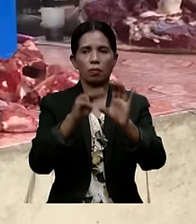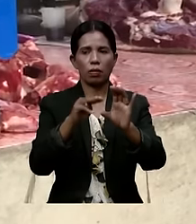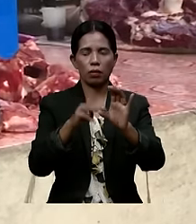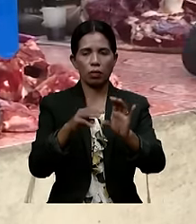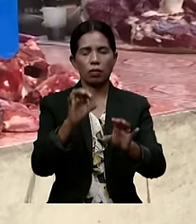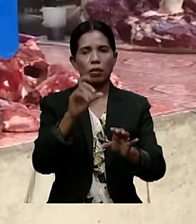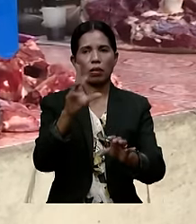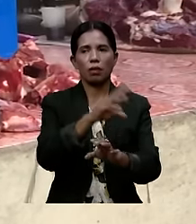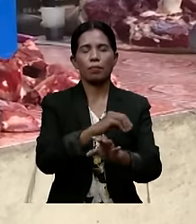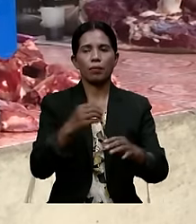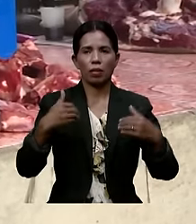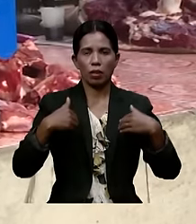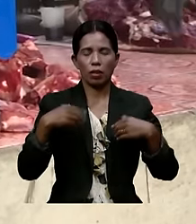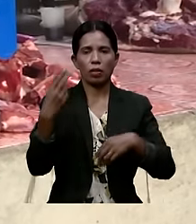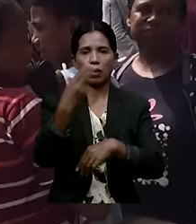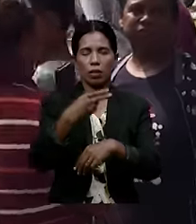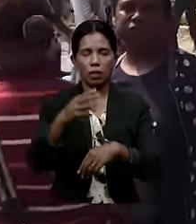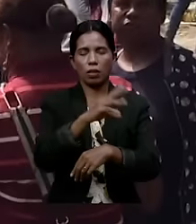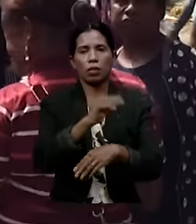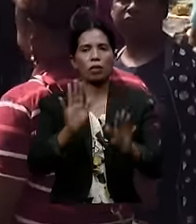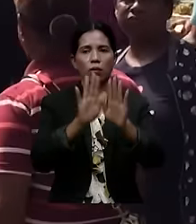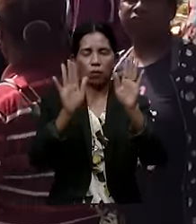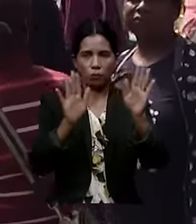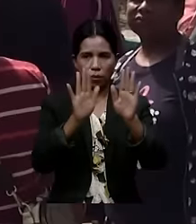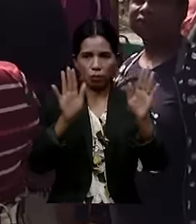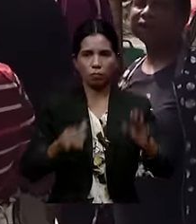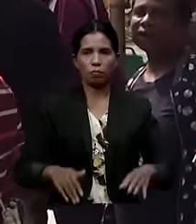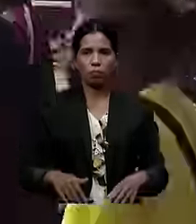Vila Nova Acontece a lorong quinta no domingo. Feliciano Venancio Belo, GMN.